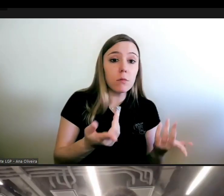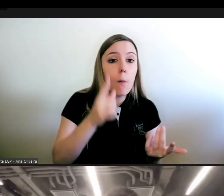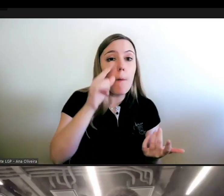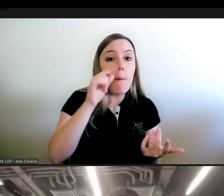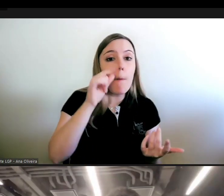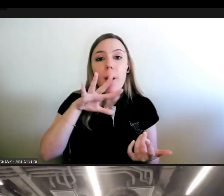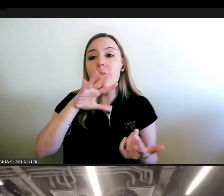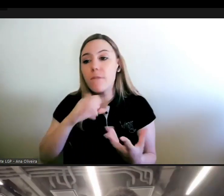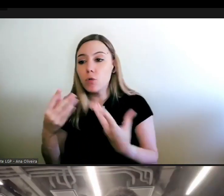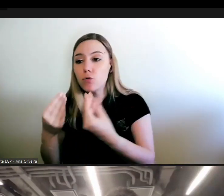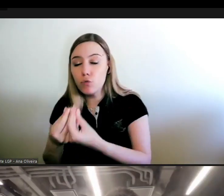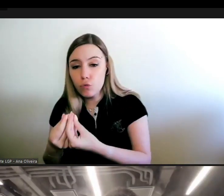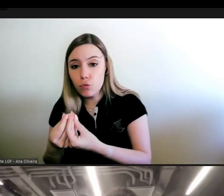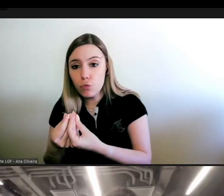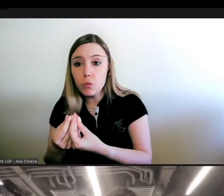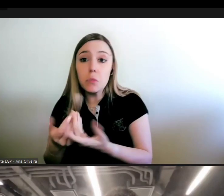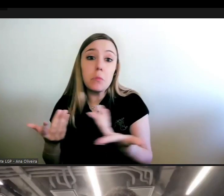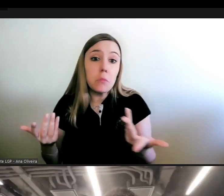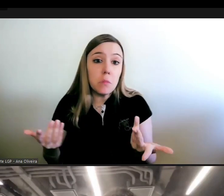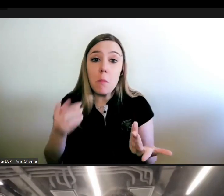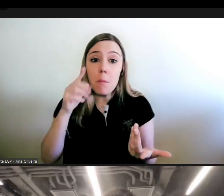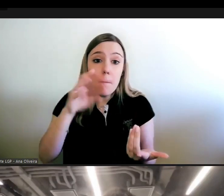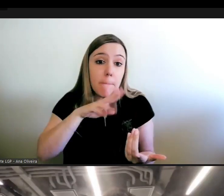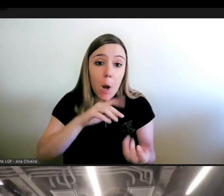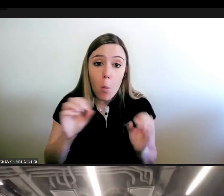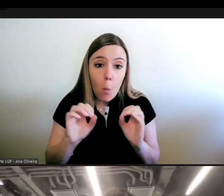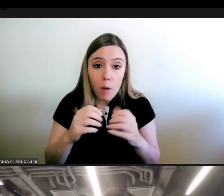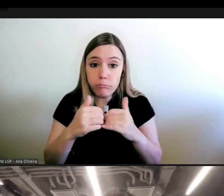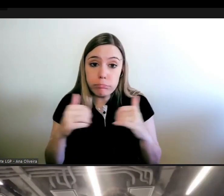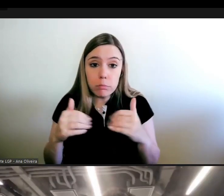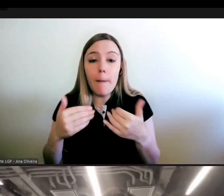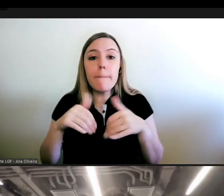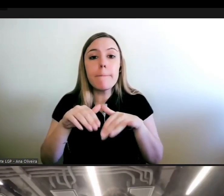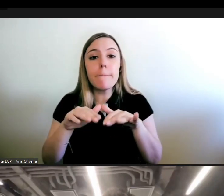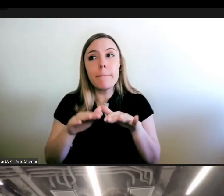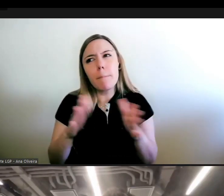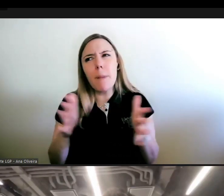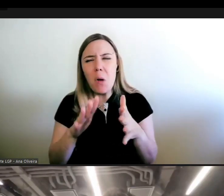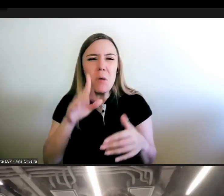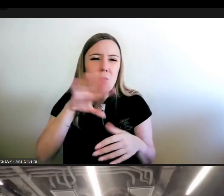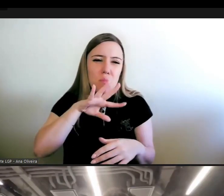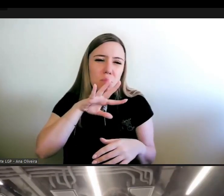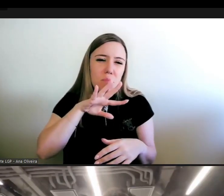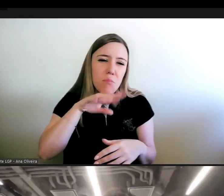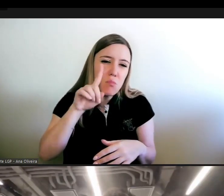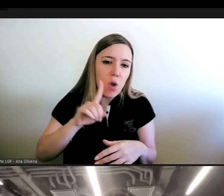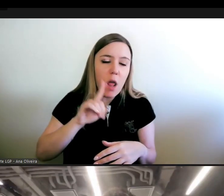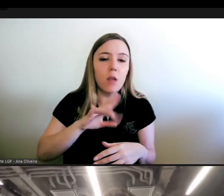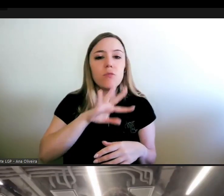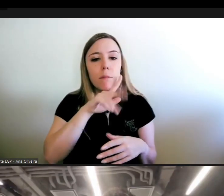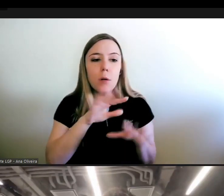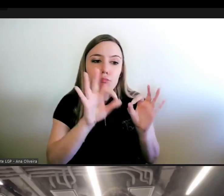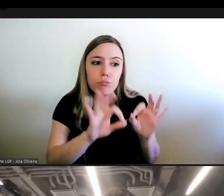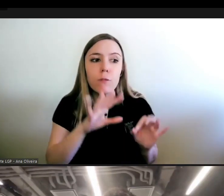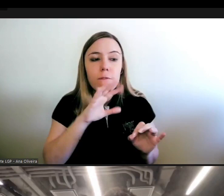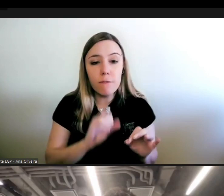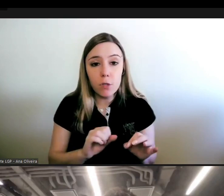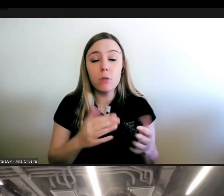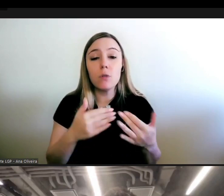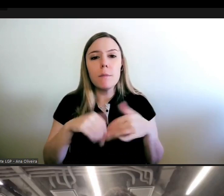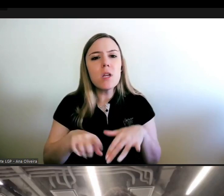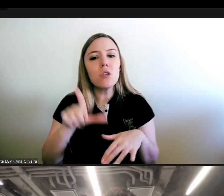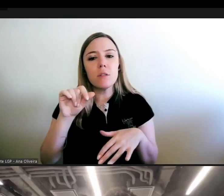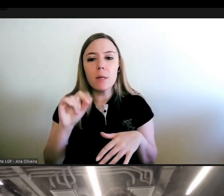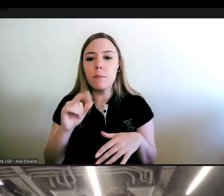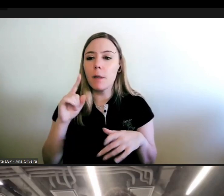seria interessante que os próprios serviços ao nível da administração pública se pensasse como é que isto pode ser